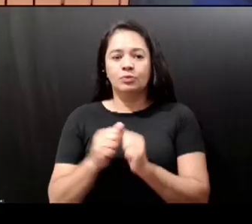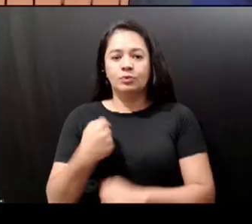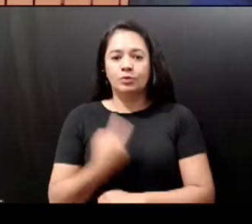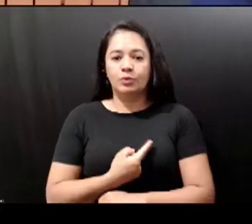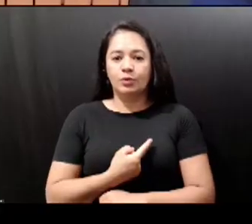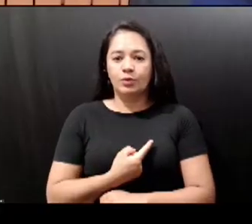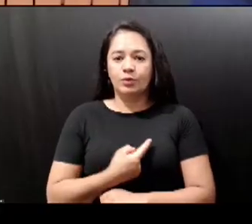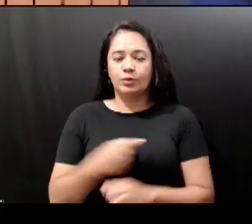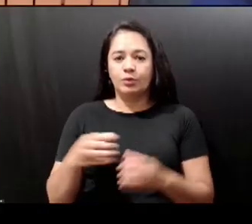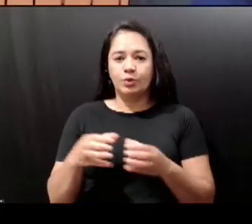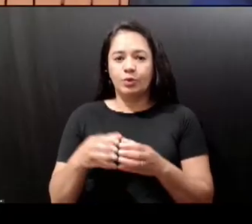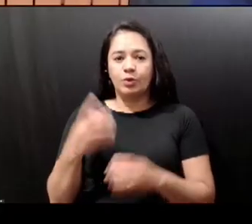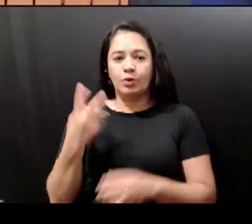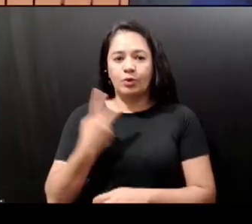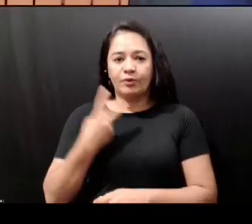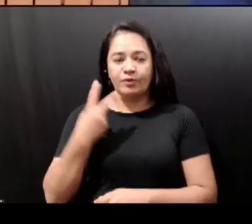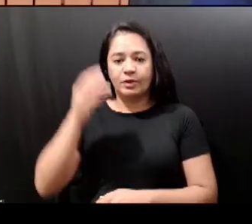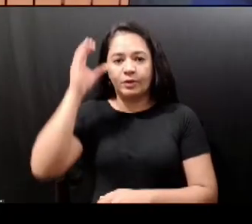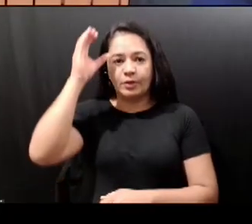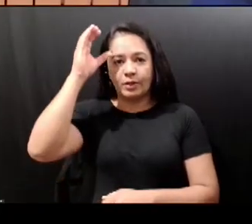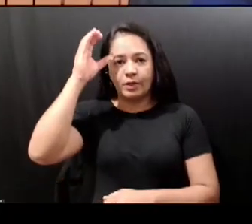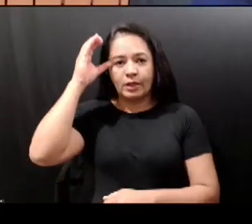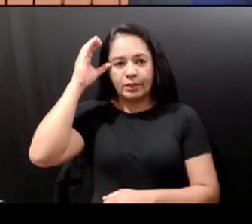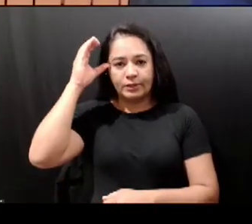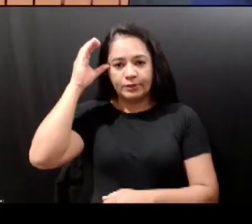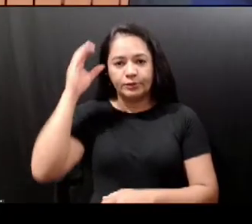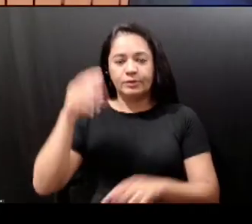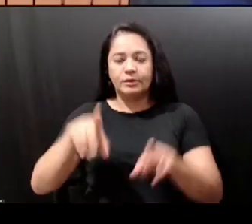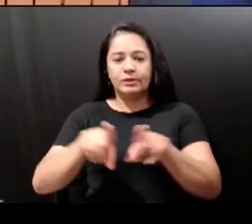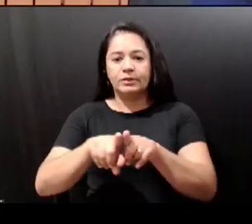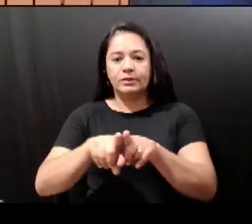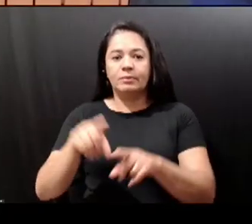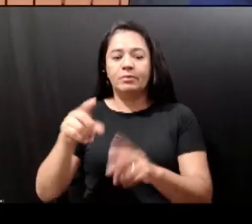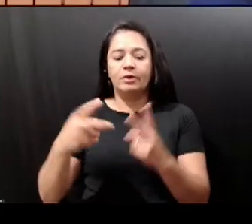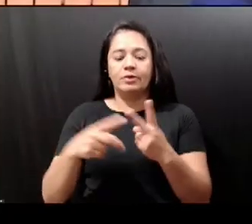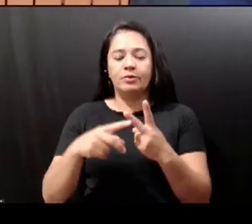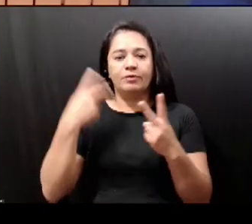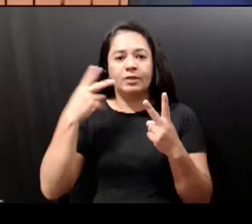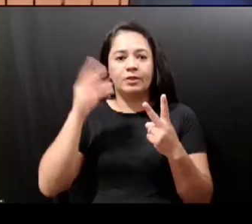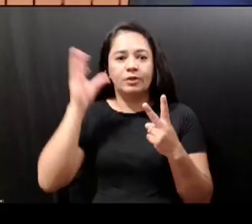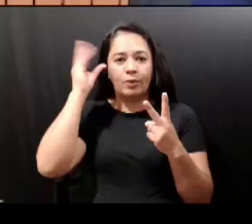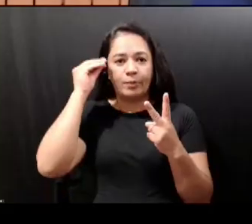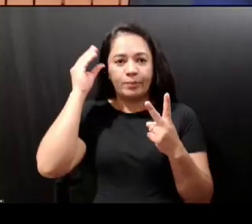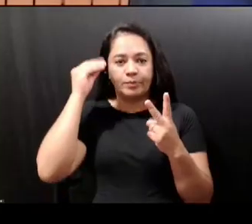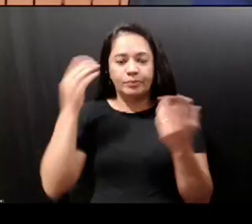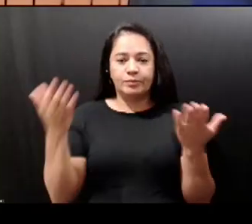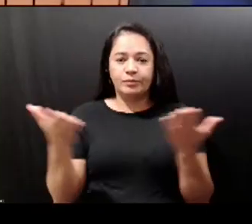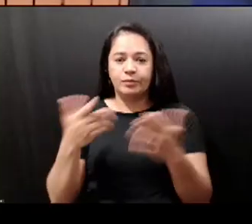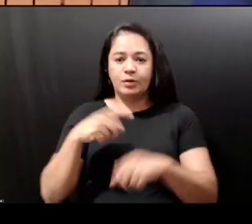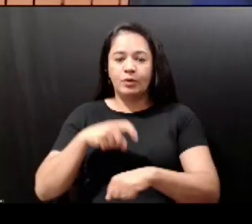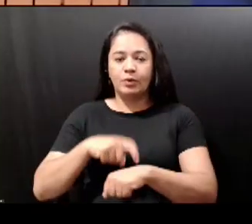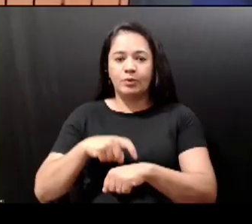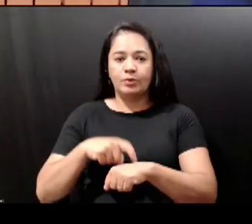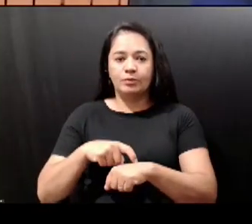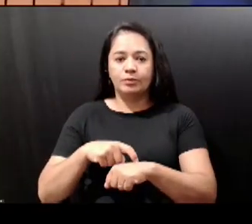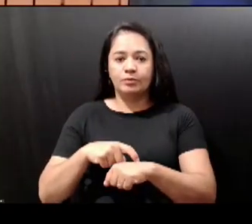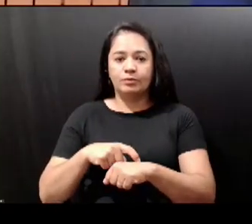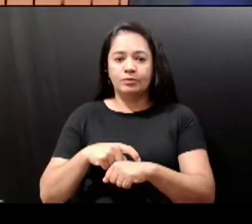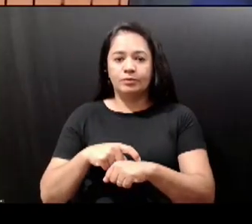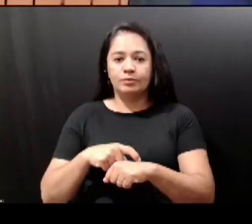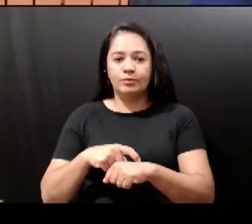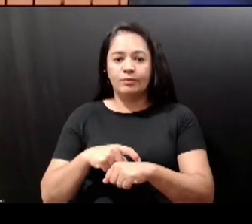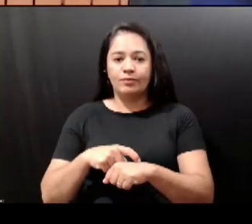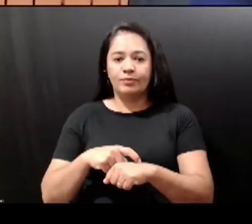vereador Carlinhos Camelô e o vereador Benê Lima, no qual, nesse momento, eu passo a palavra para as